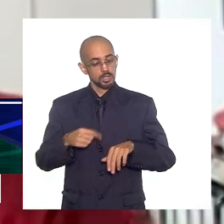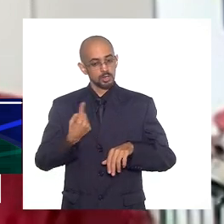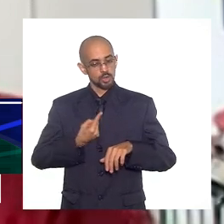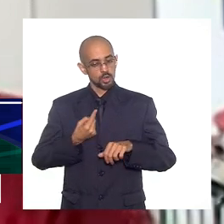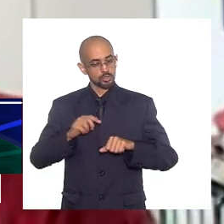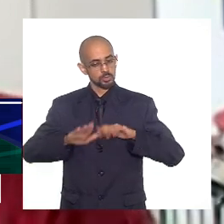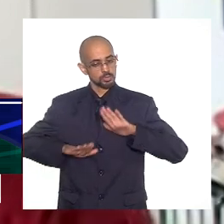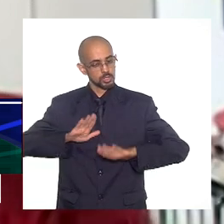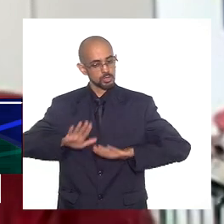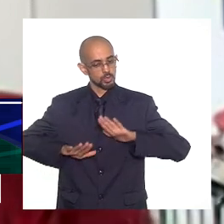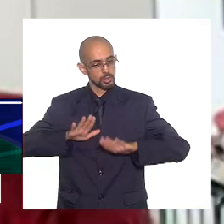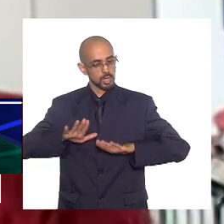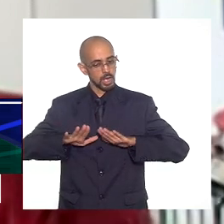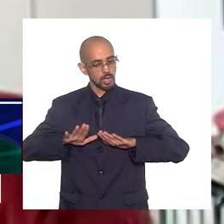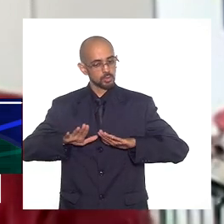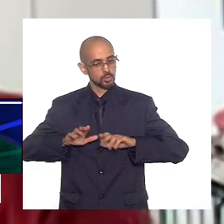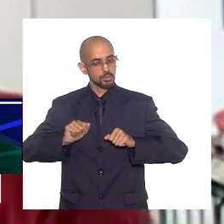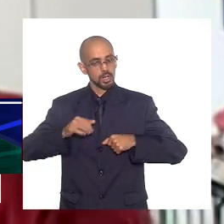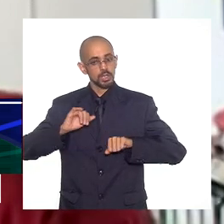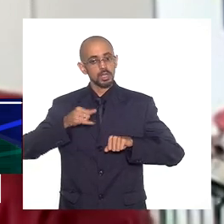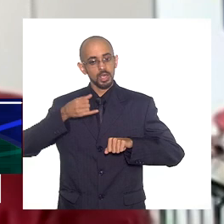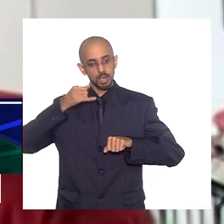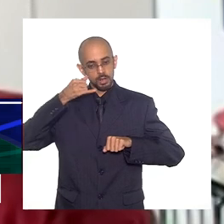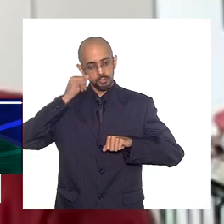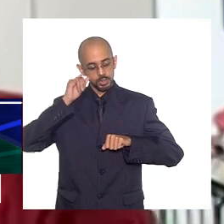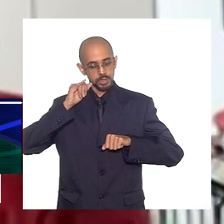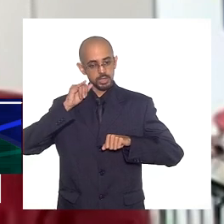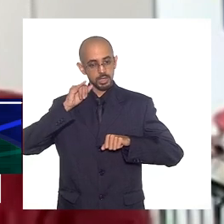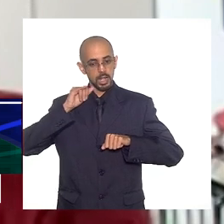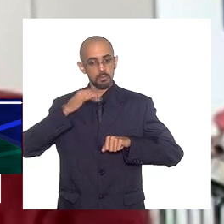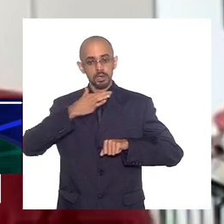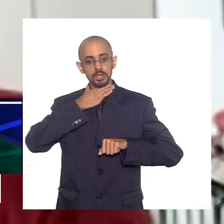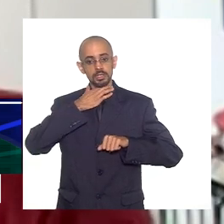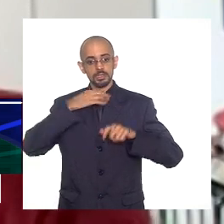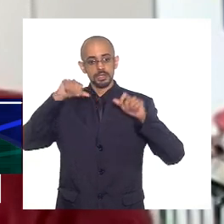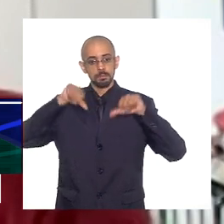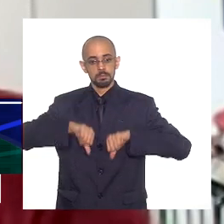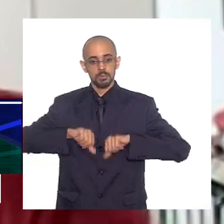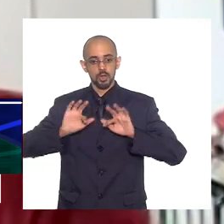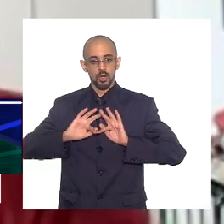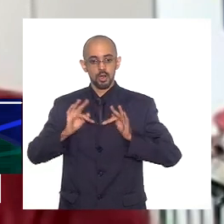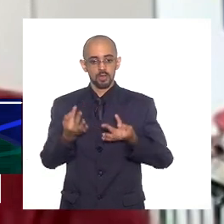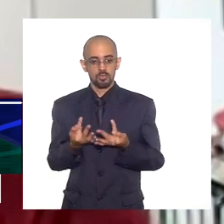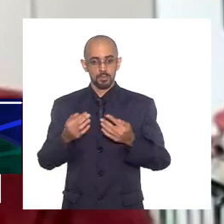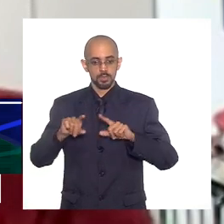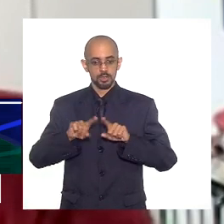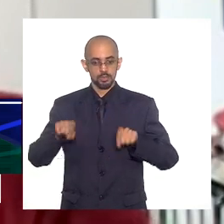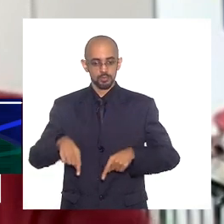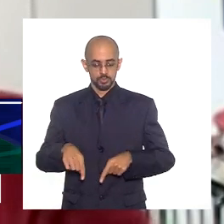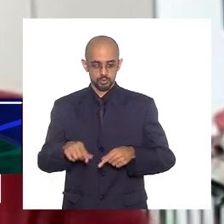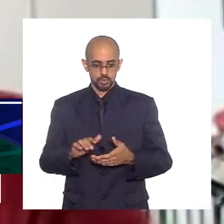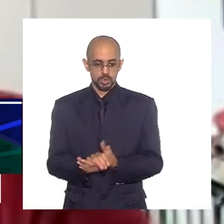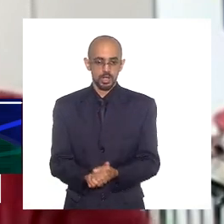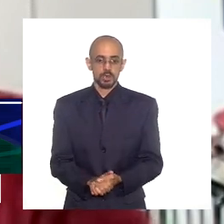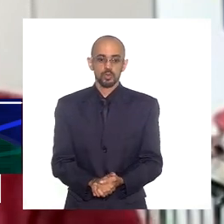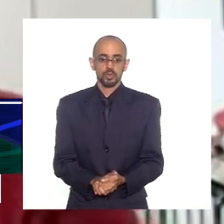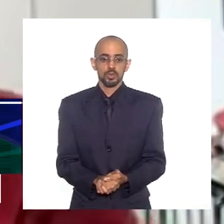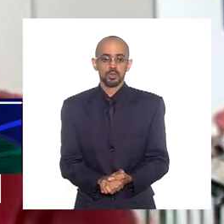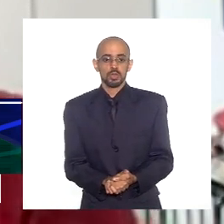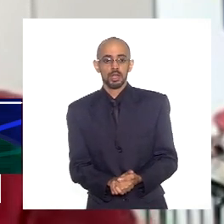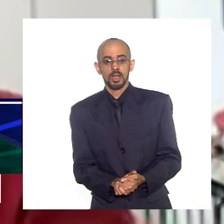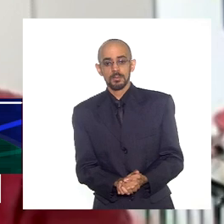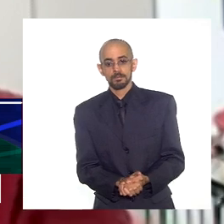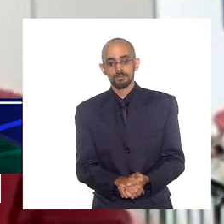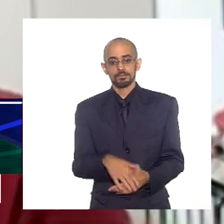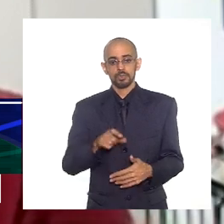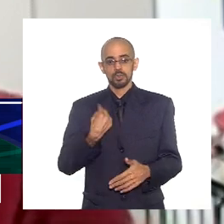para que esse processo, né, não signifique apertar ainda mais o servidor e o trabalhador de maneira geral. A gente se soma aqui